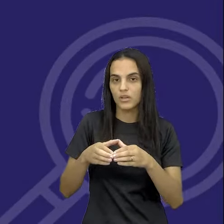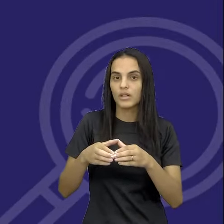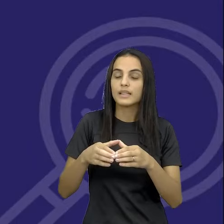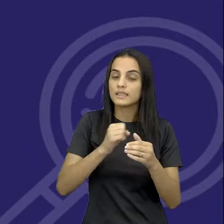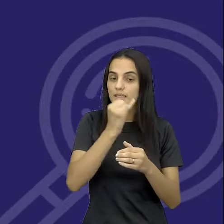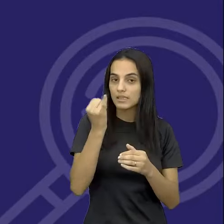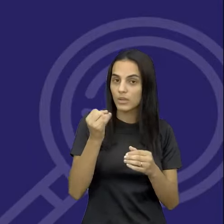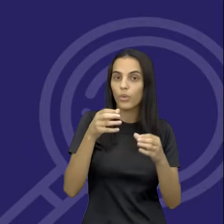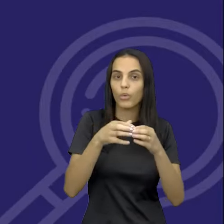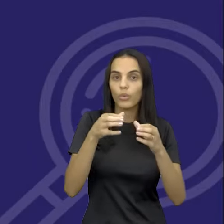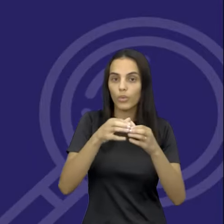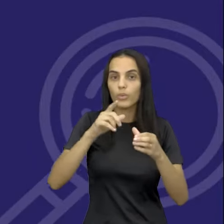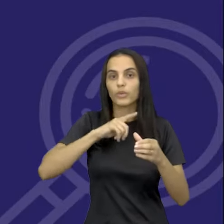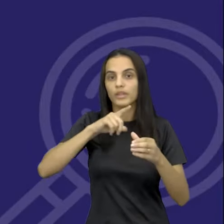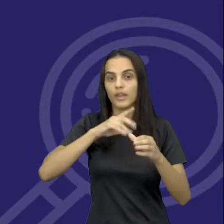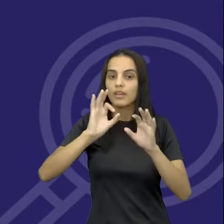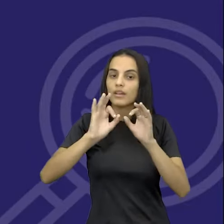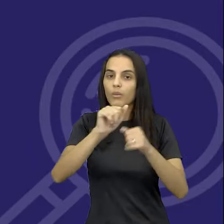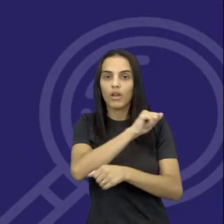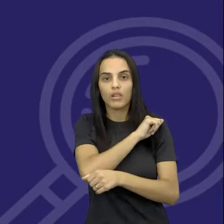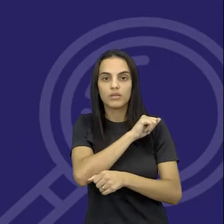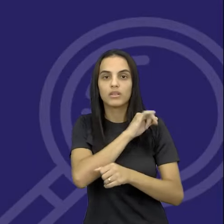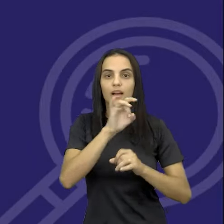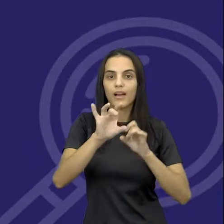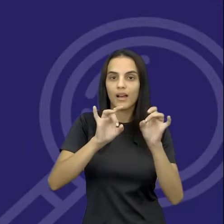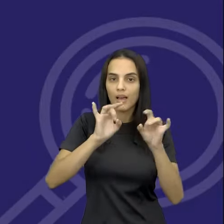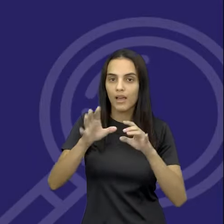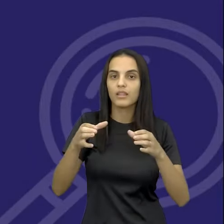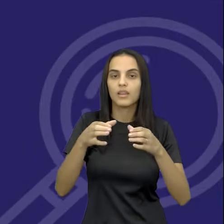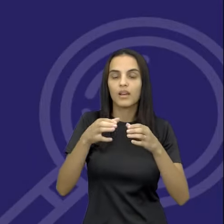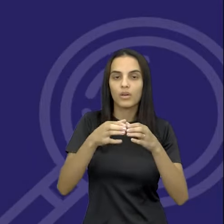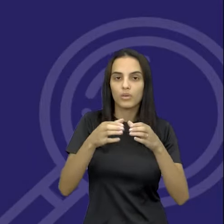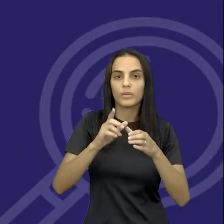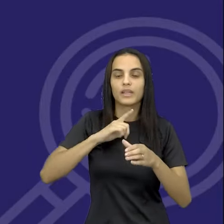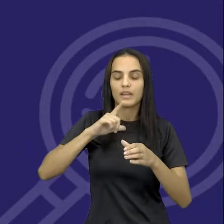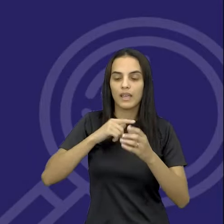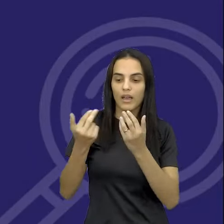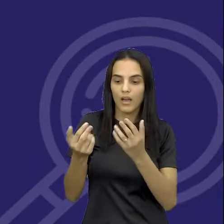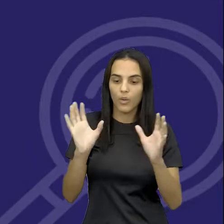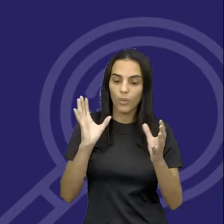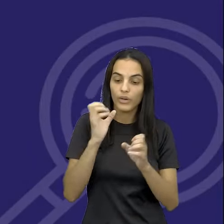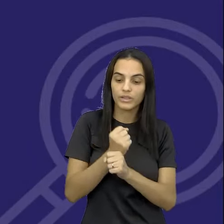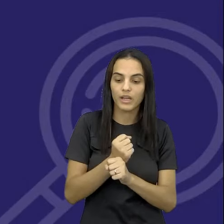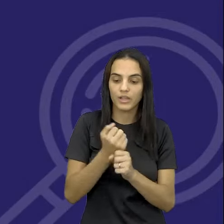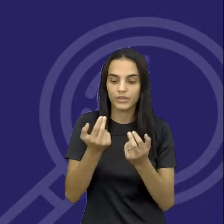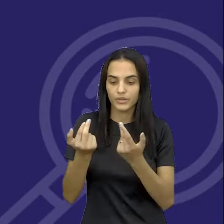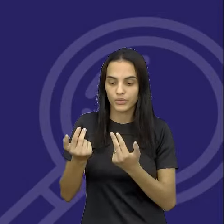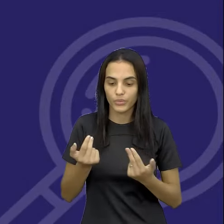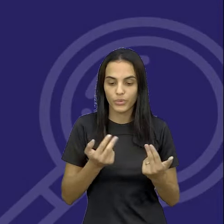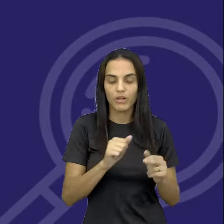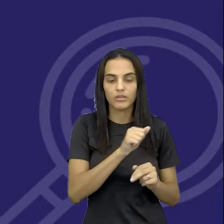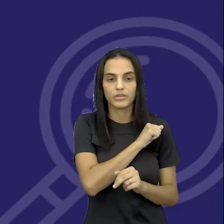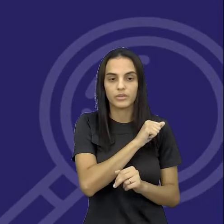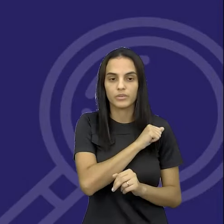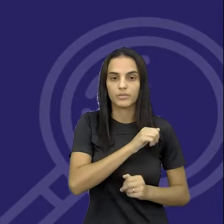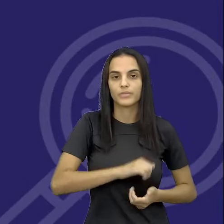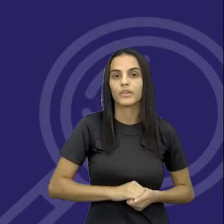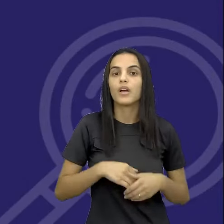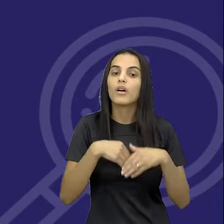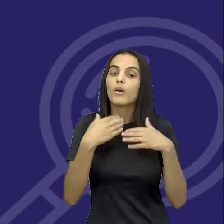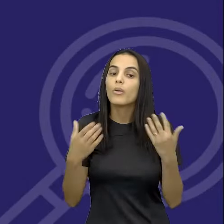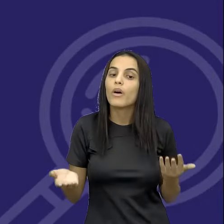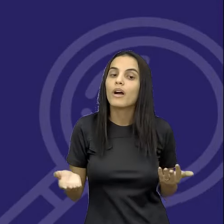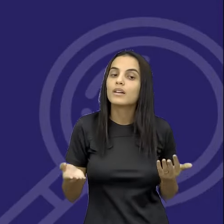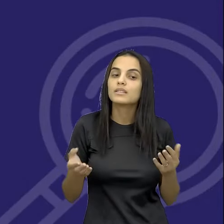turma tem 36 estudantes e cada grupo deve ter a mesma quantidade de estudantes, quais são